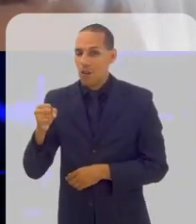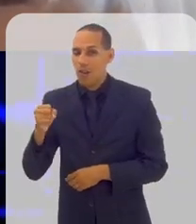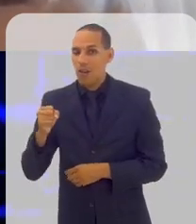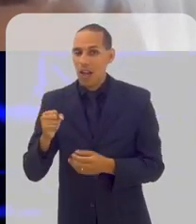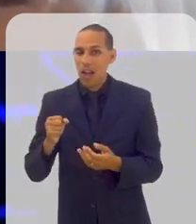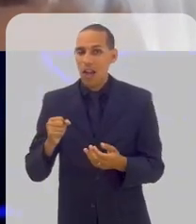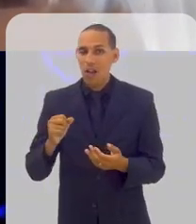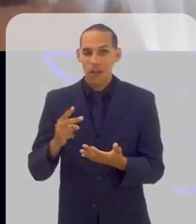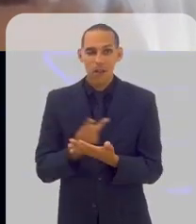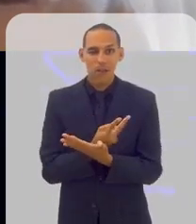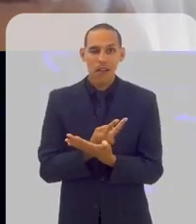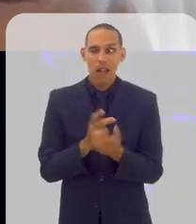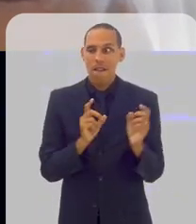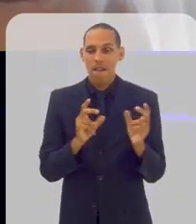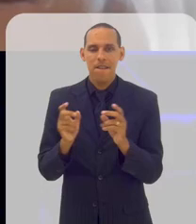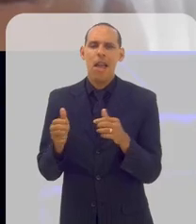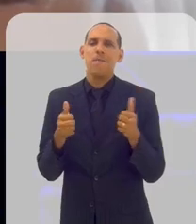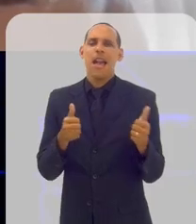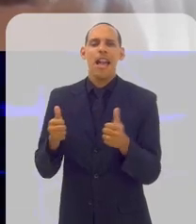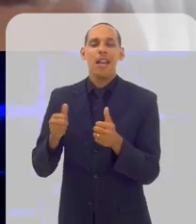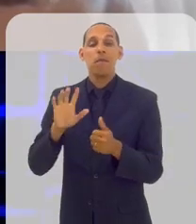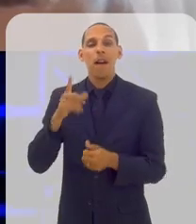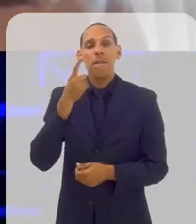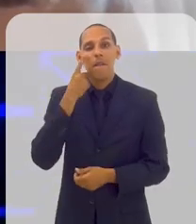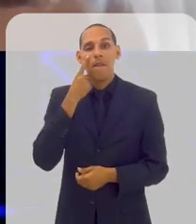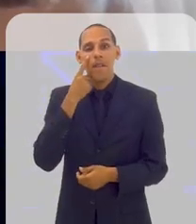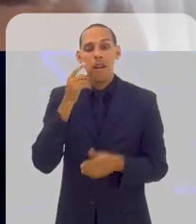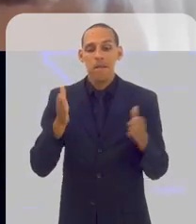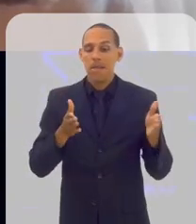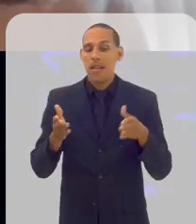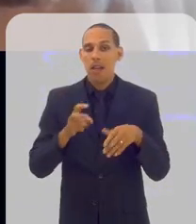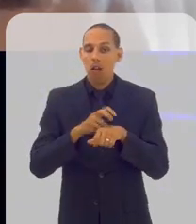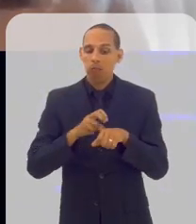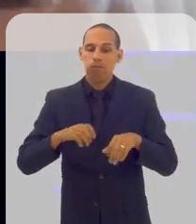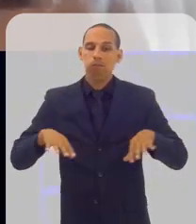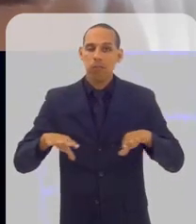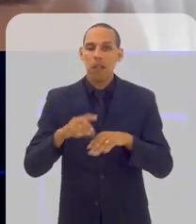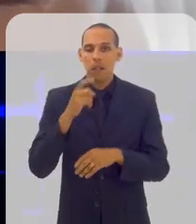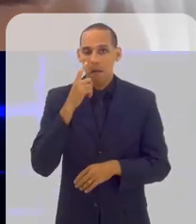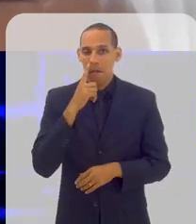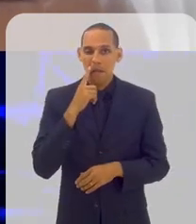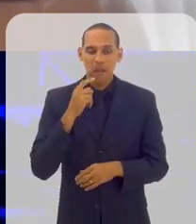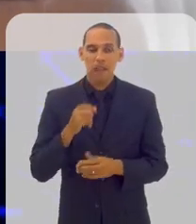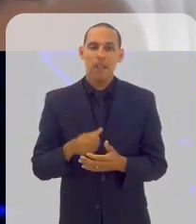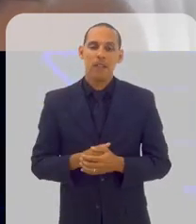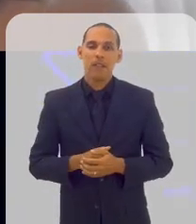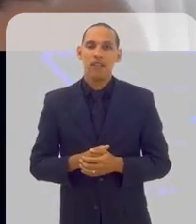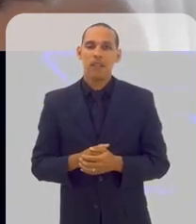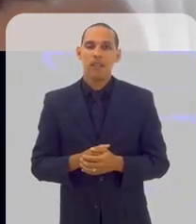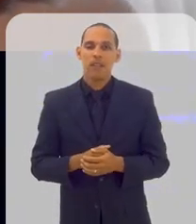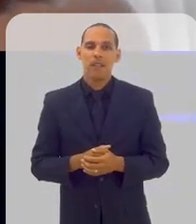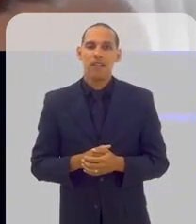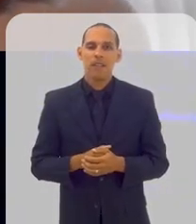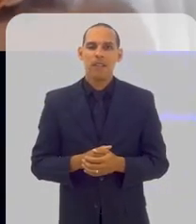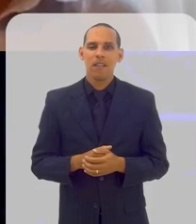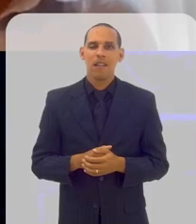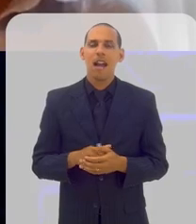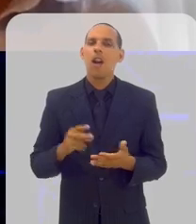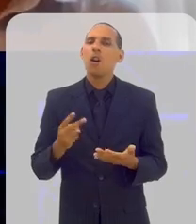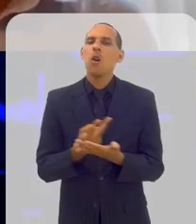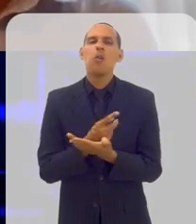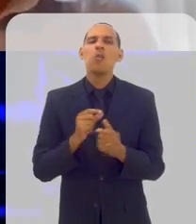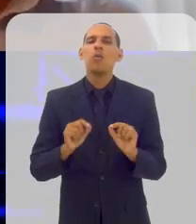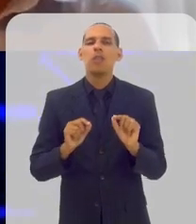de século atrás, que foi bem sucedido. E a gente olhou durante a pandemia o quanto, como as